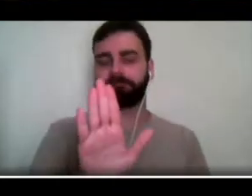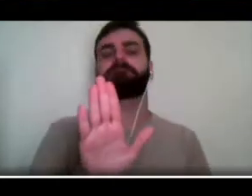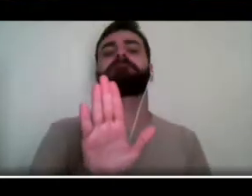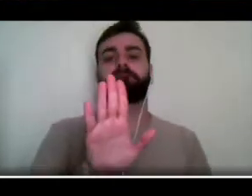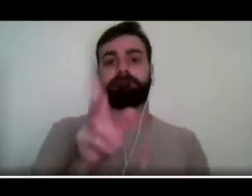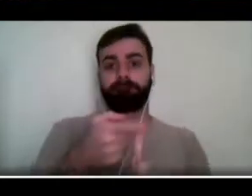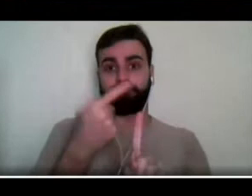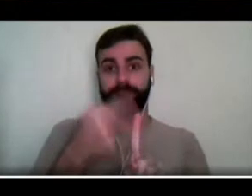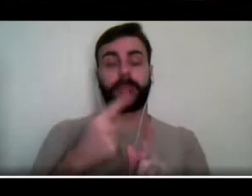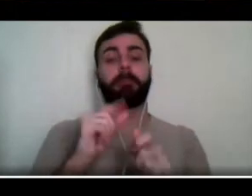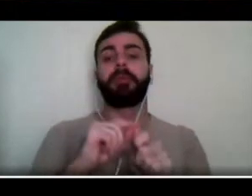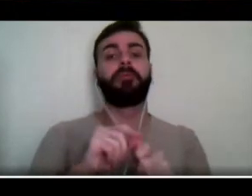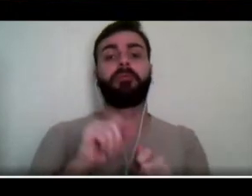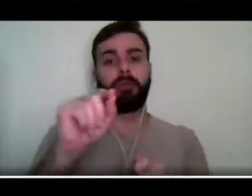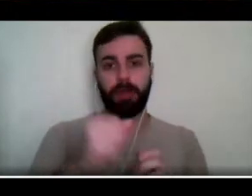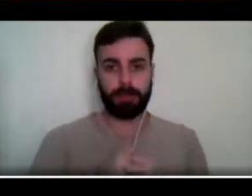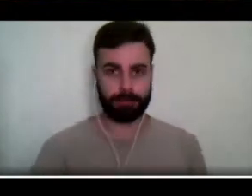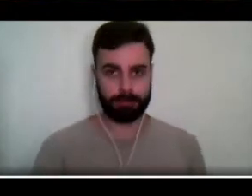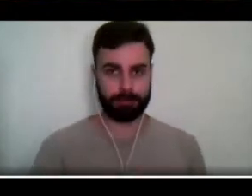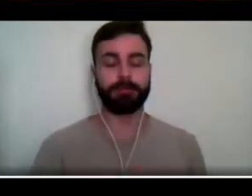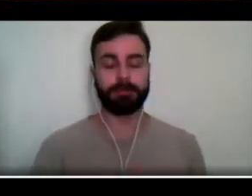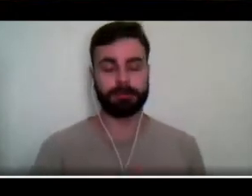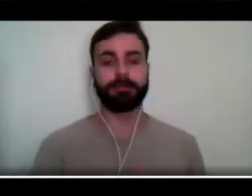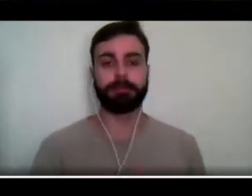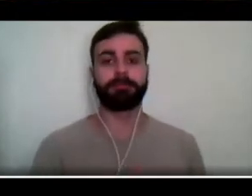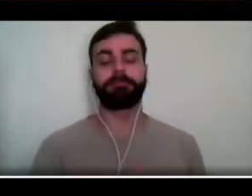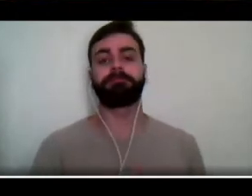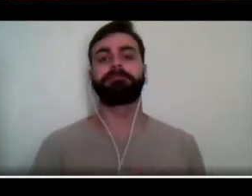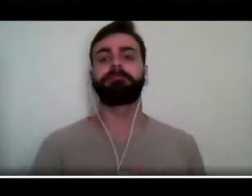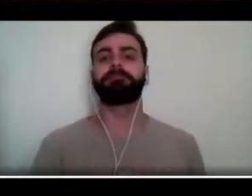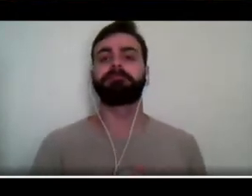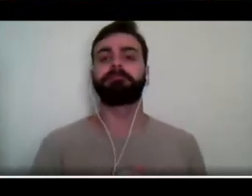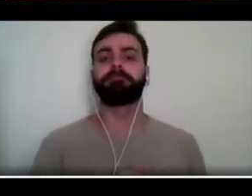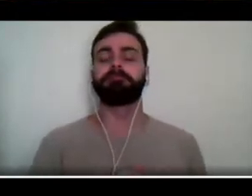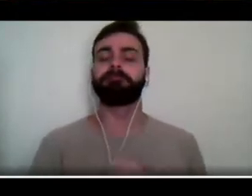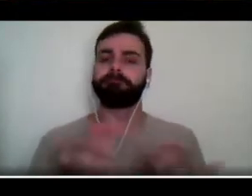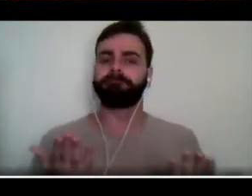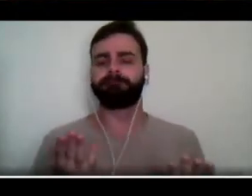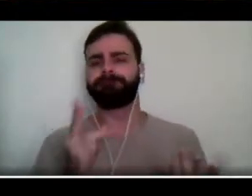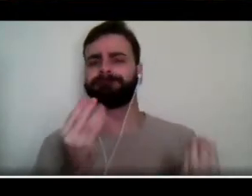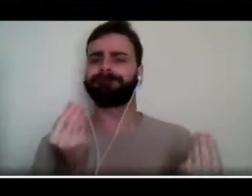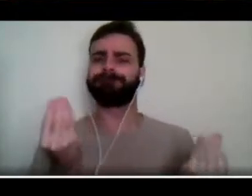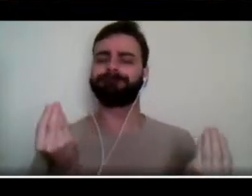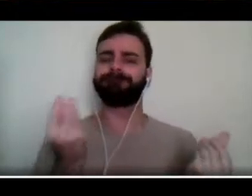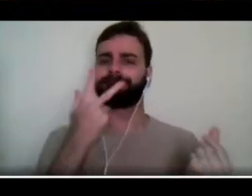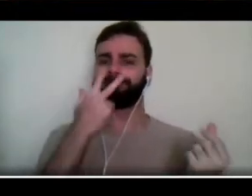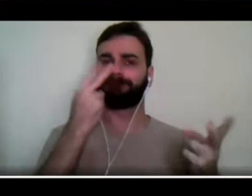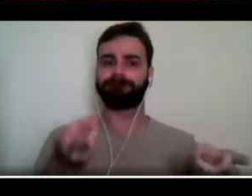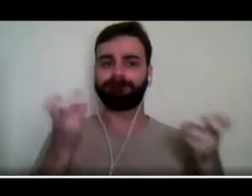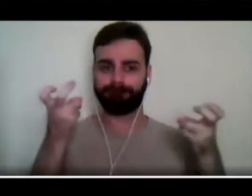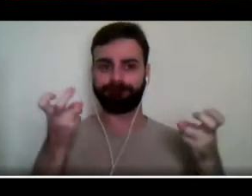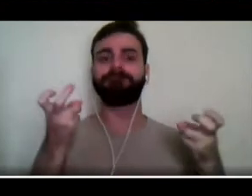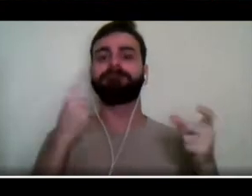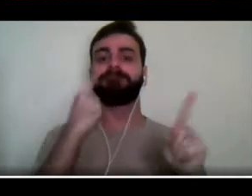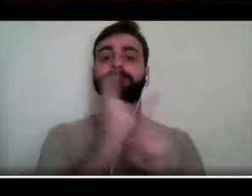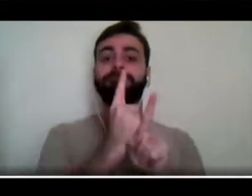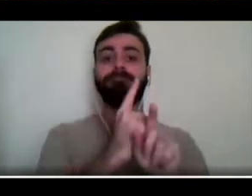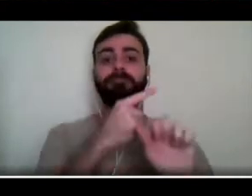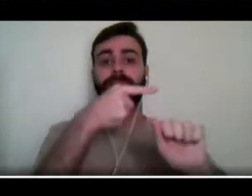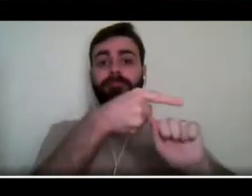a primeira coisa que a gente pensa, né, para resolver isso, é achar o vetor aceleração. O